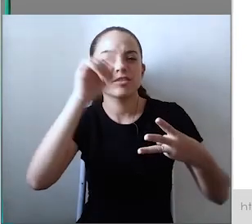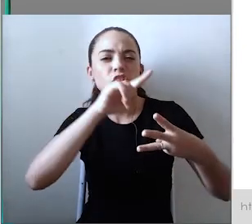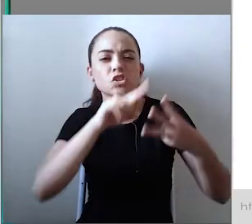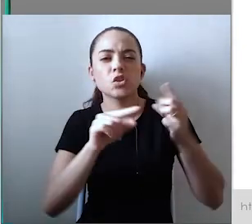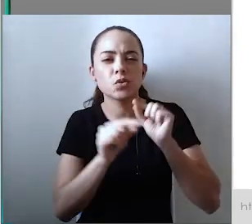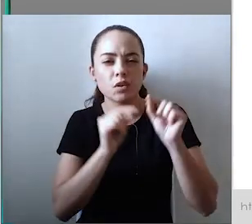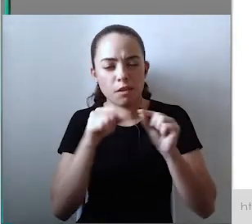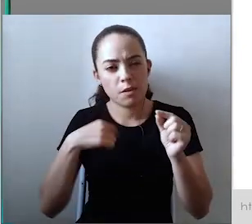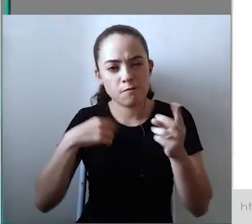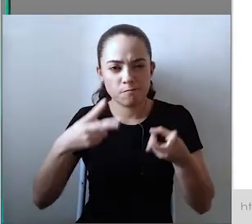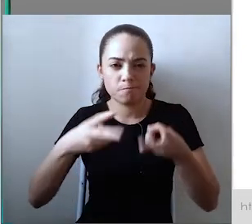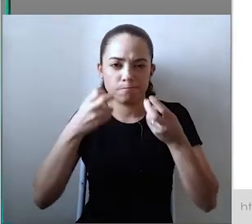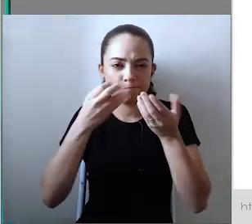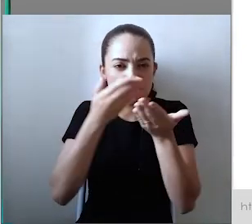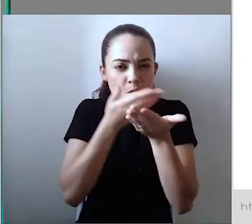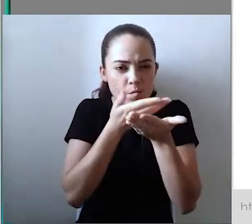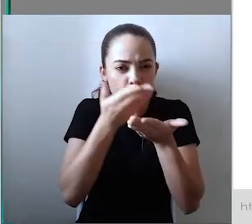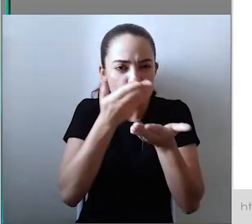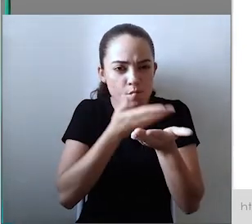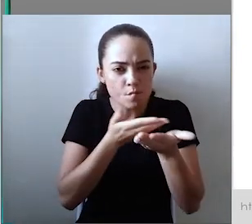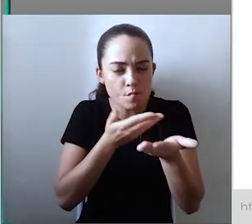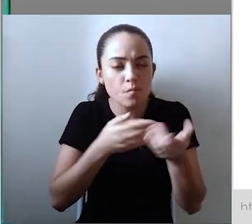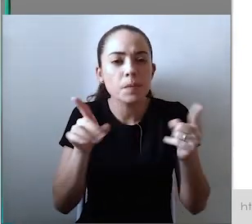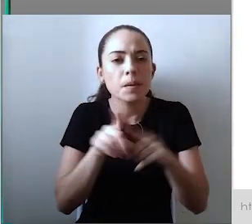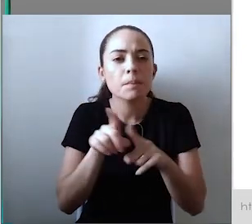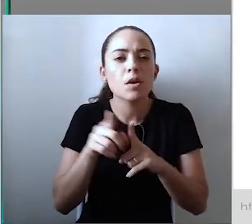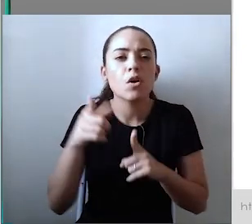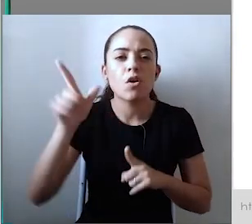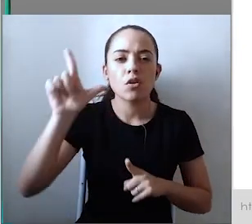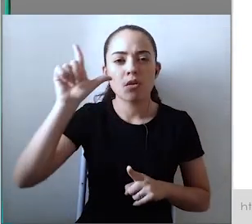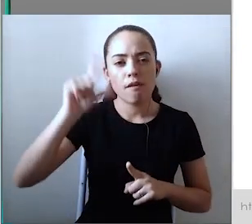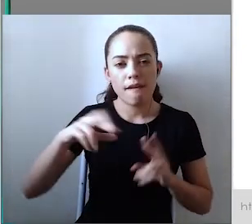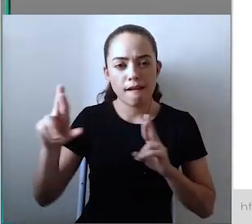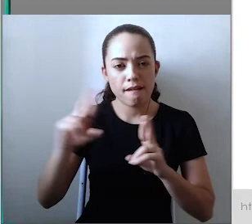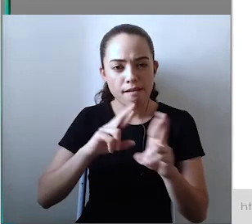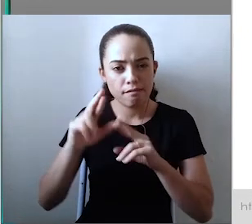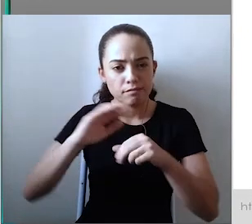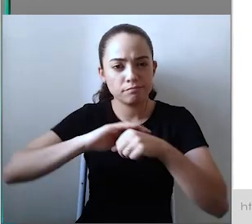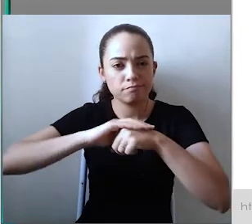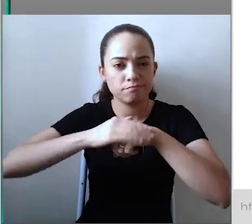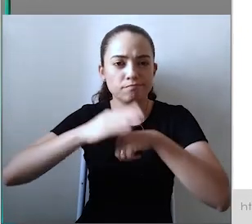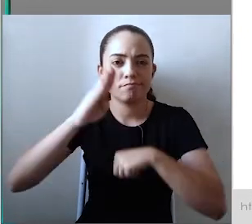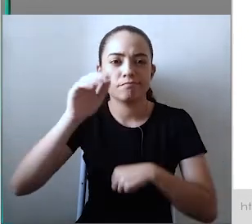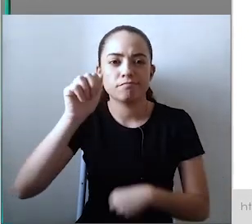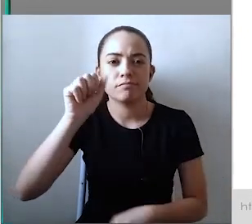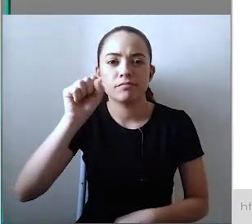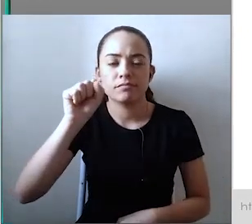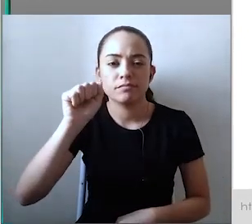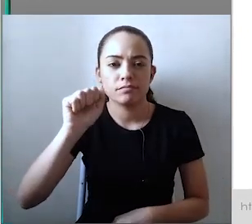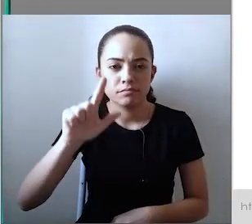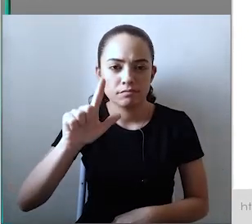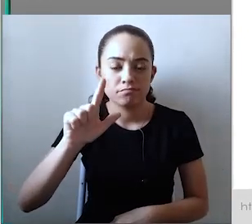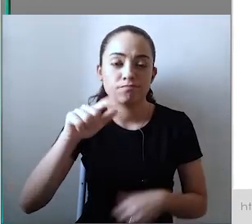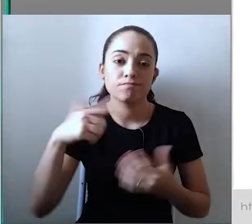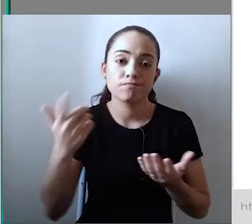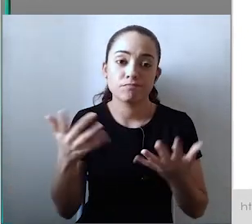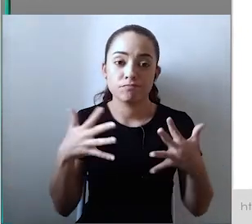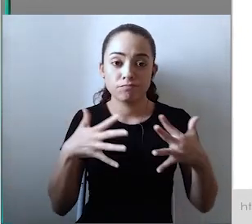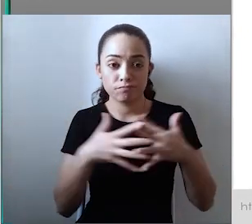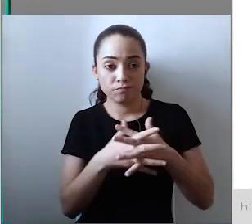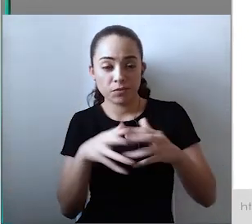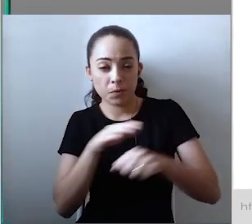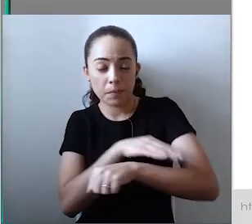características de camadas, levamos em conta outro aspecto, que é a sua relação com a membrana basal. Assim, no